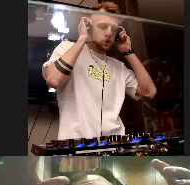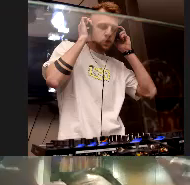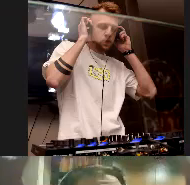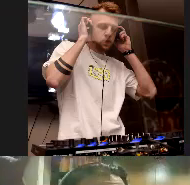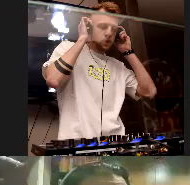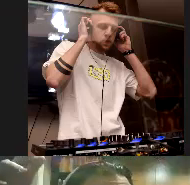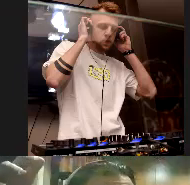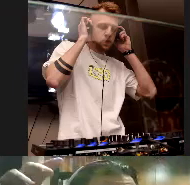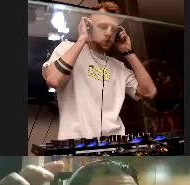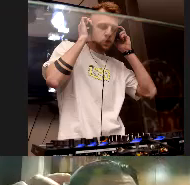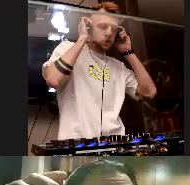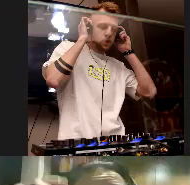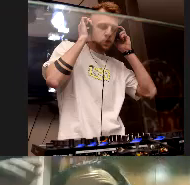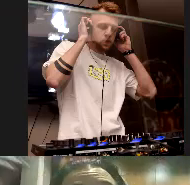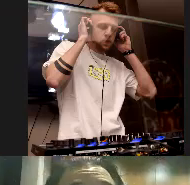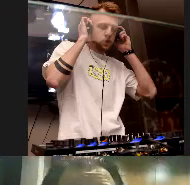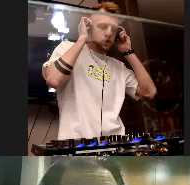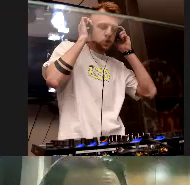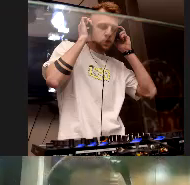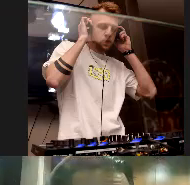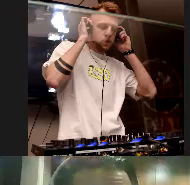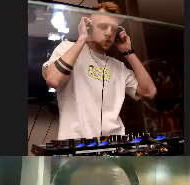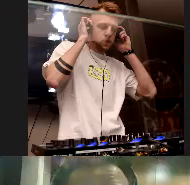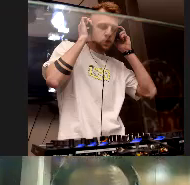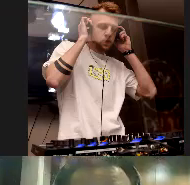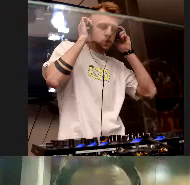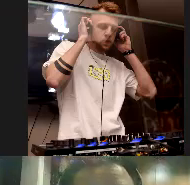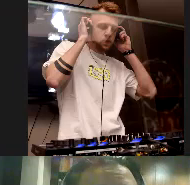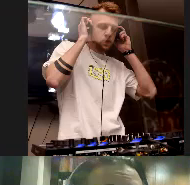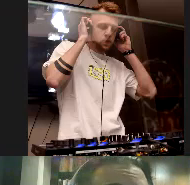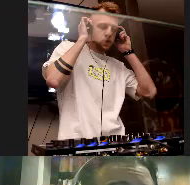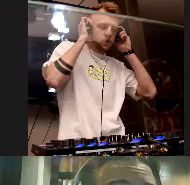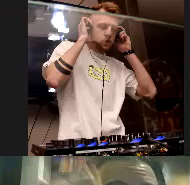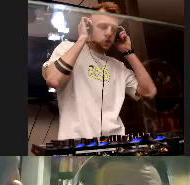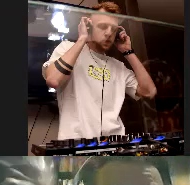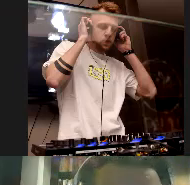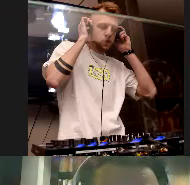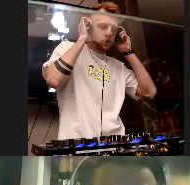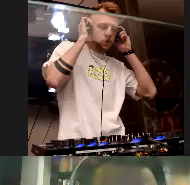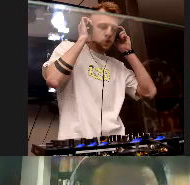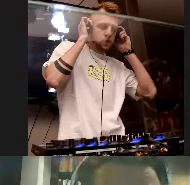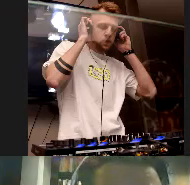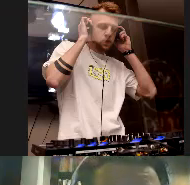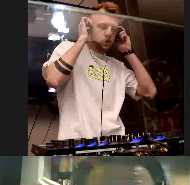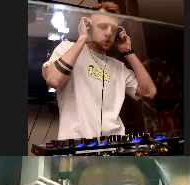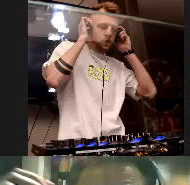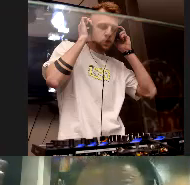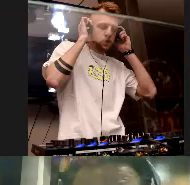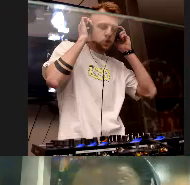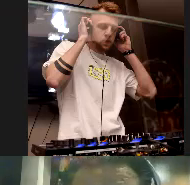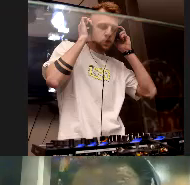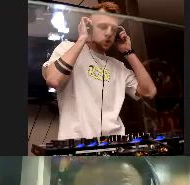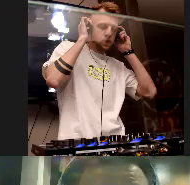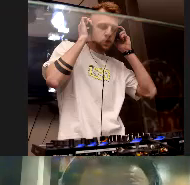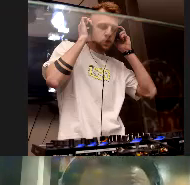entrar numas esferas bem maiores durante a disciplina sobre isso. Poço. Eu posso